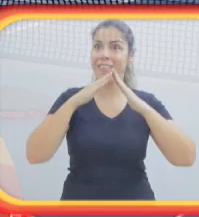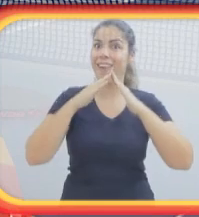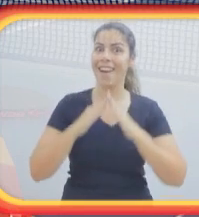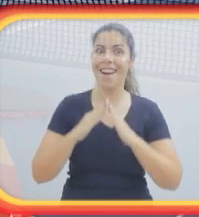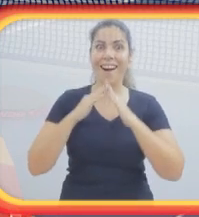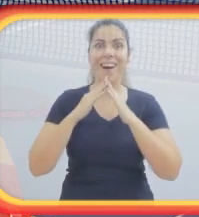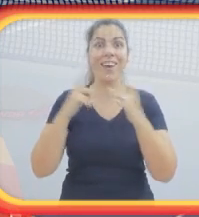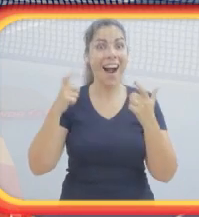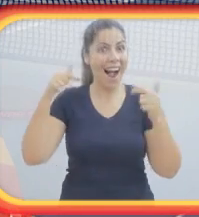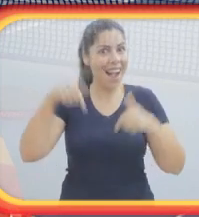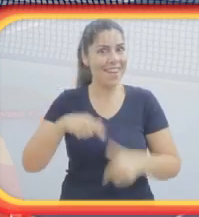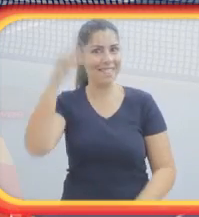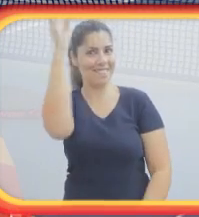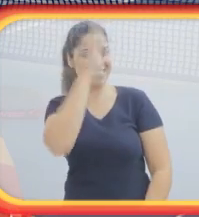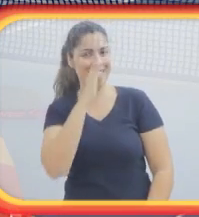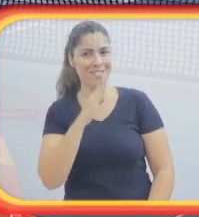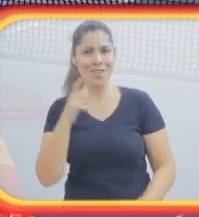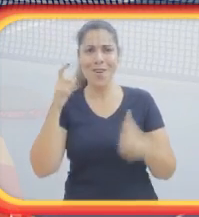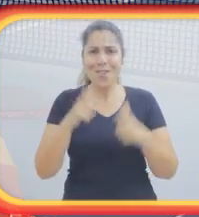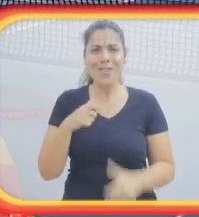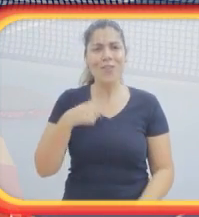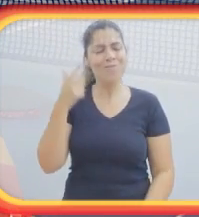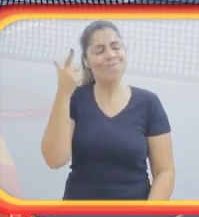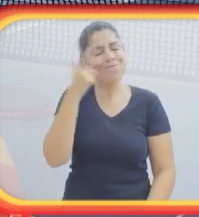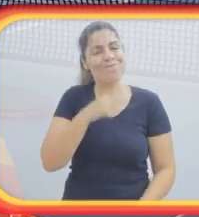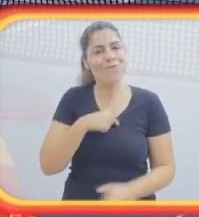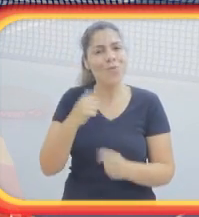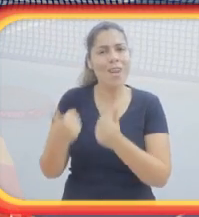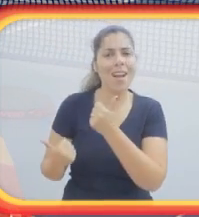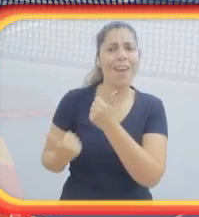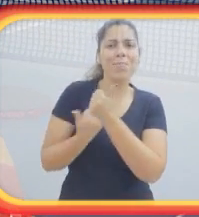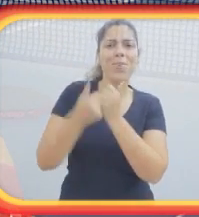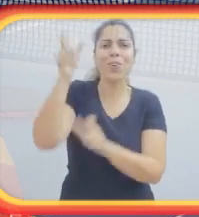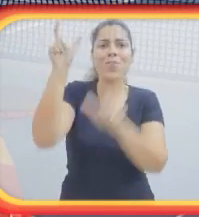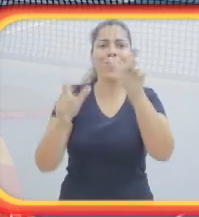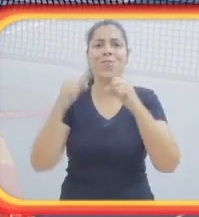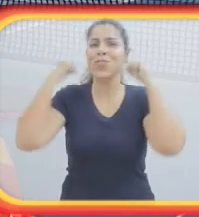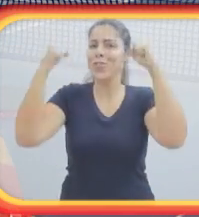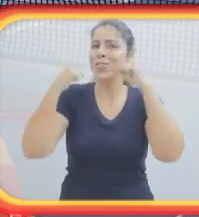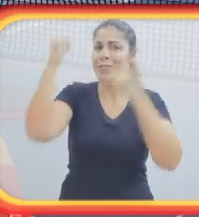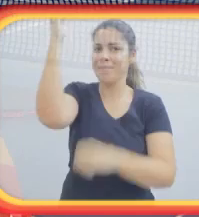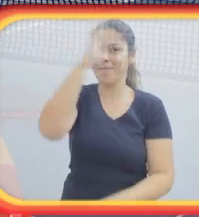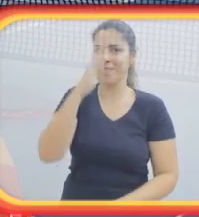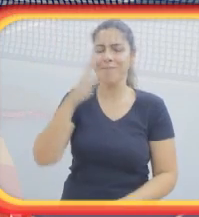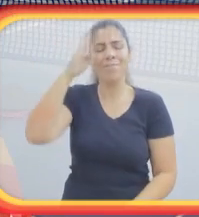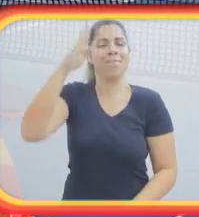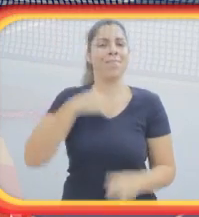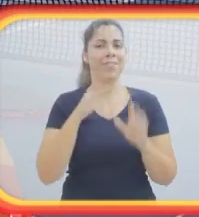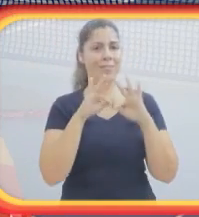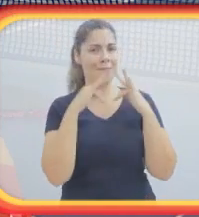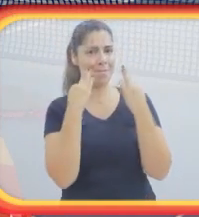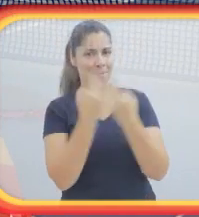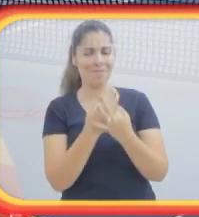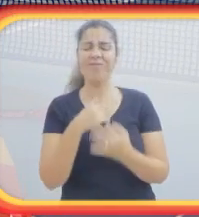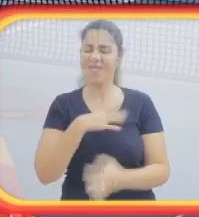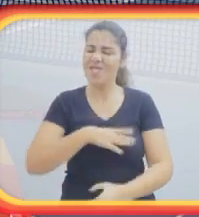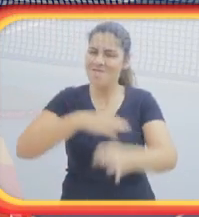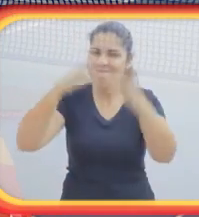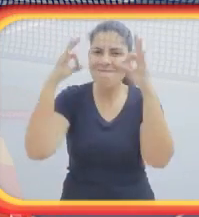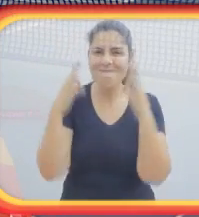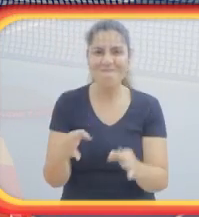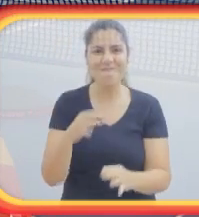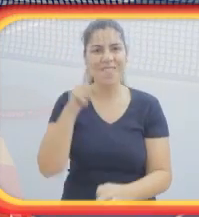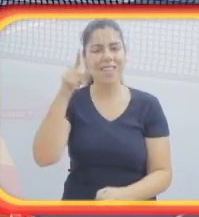carreira. E tive a felicidade que essa Paralimpíada vai ser em casa, vai ser aqui no Brasil, onde eu vou poder contar com o apoio de todos